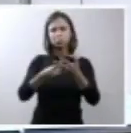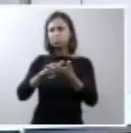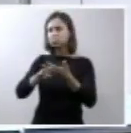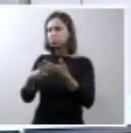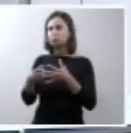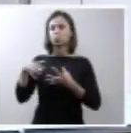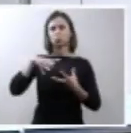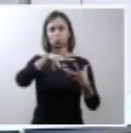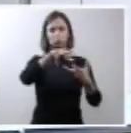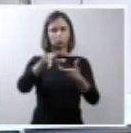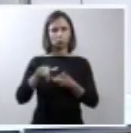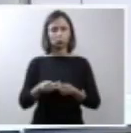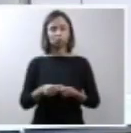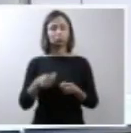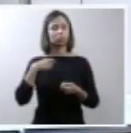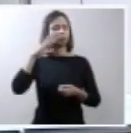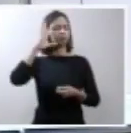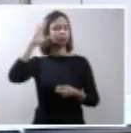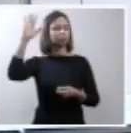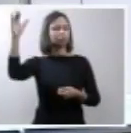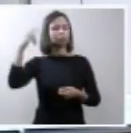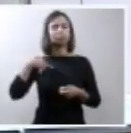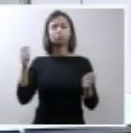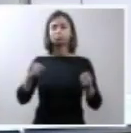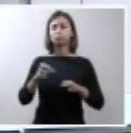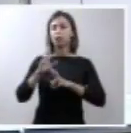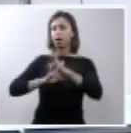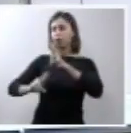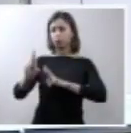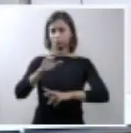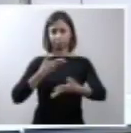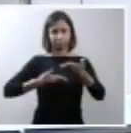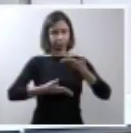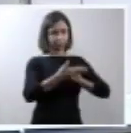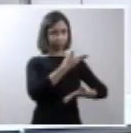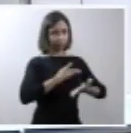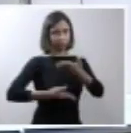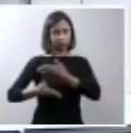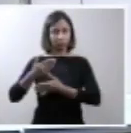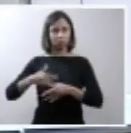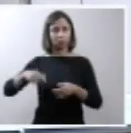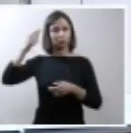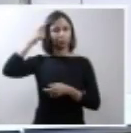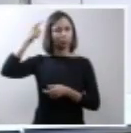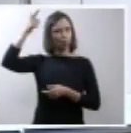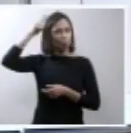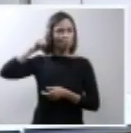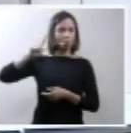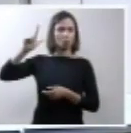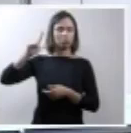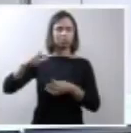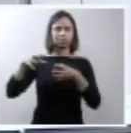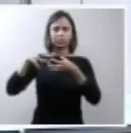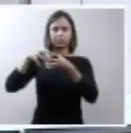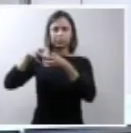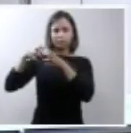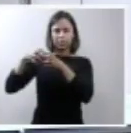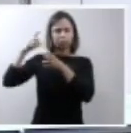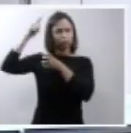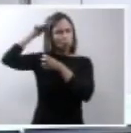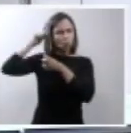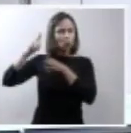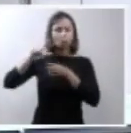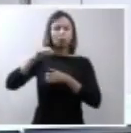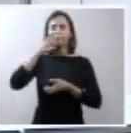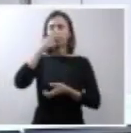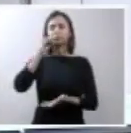de diversas formas o mundo sonhar relacionar-se a ausência de cérebro seria assim compreendida